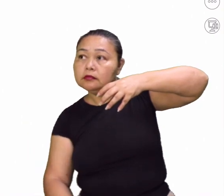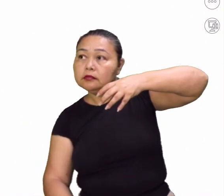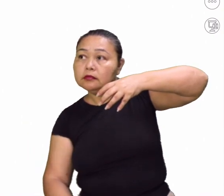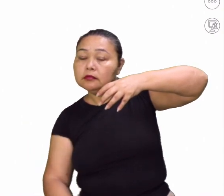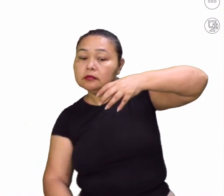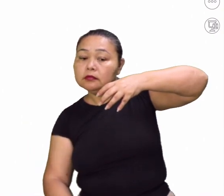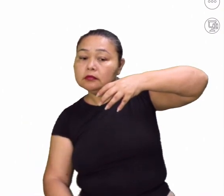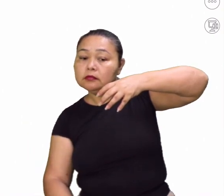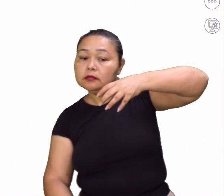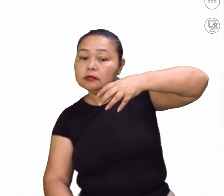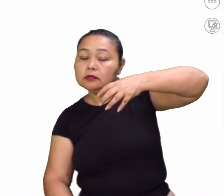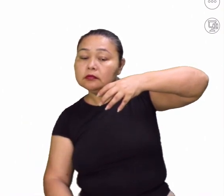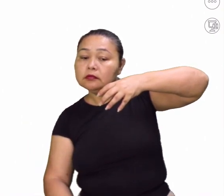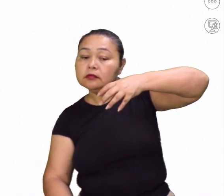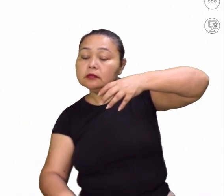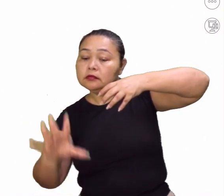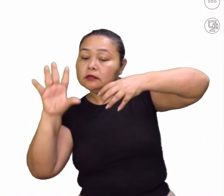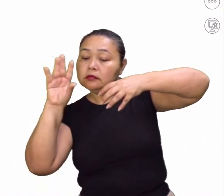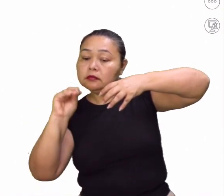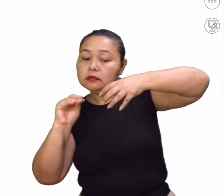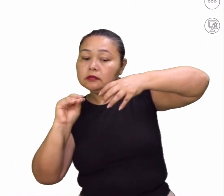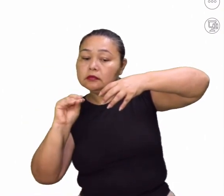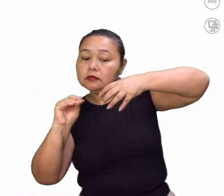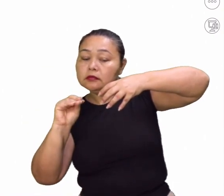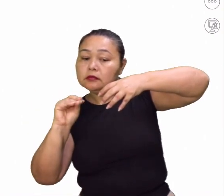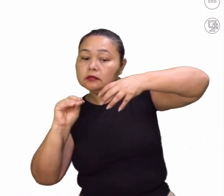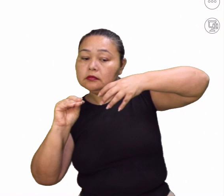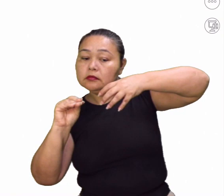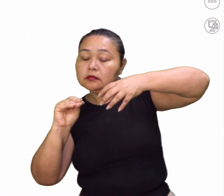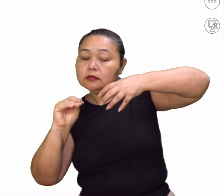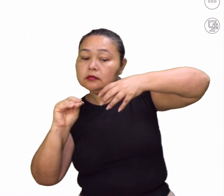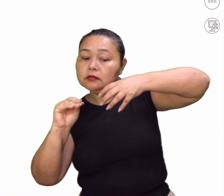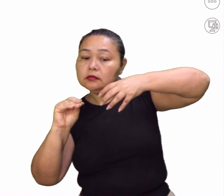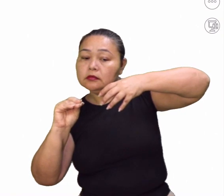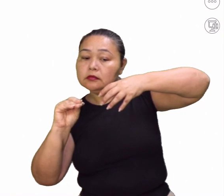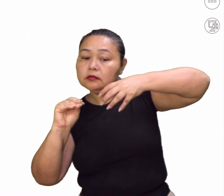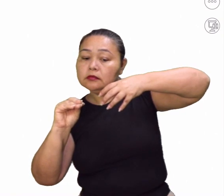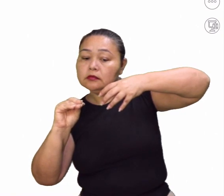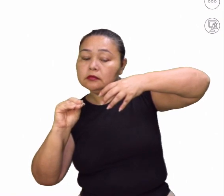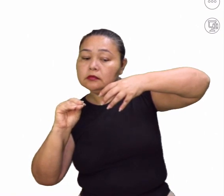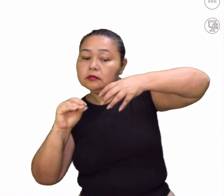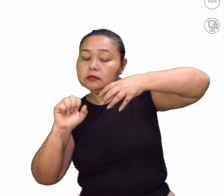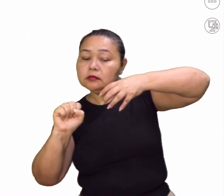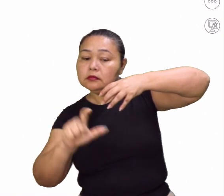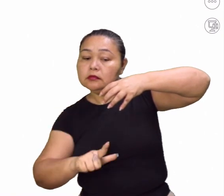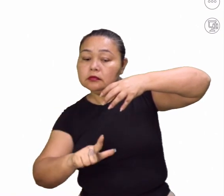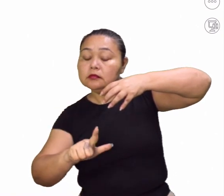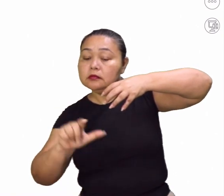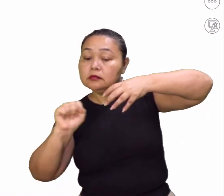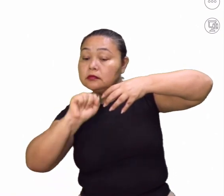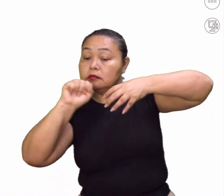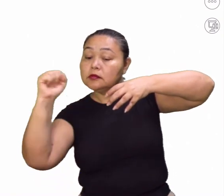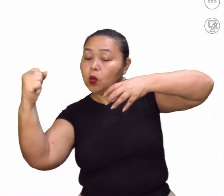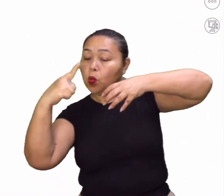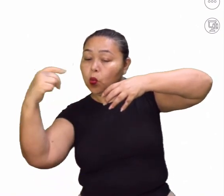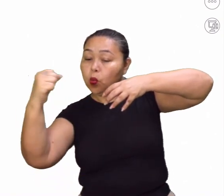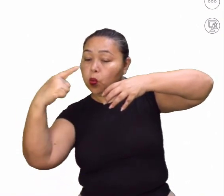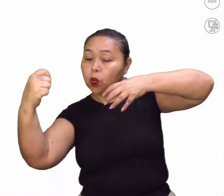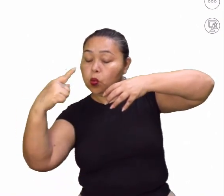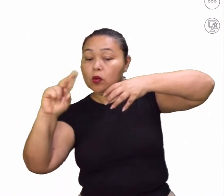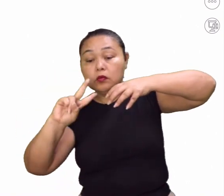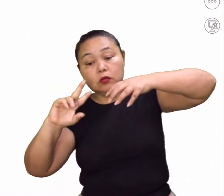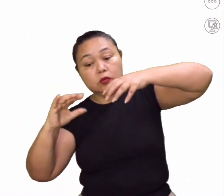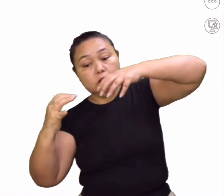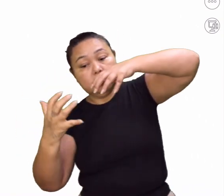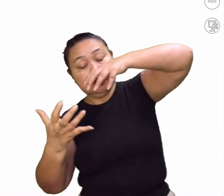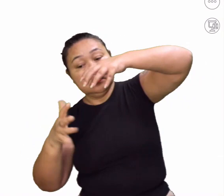vai ter mais noites, né? Vai ser os dias... E aqui o Sul vai estar mais ensolarado. Ok?